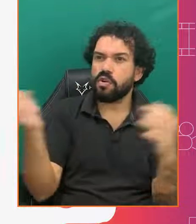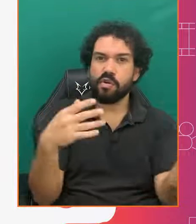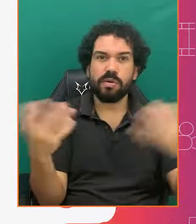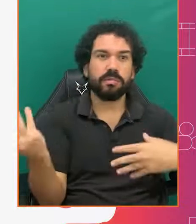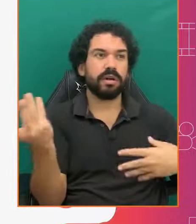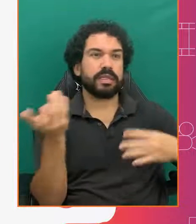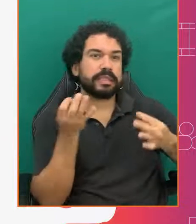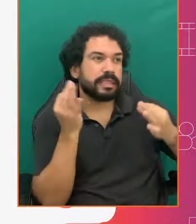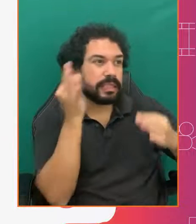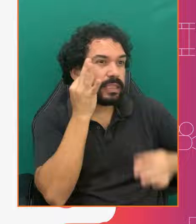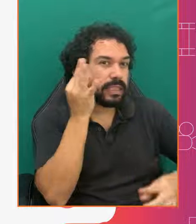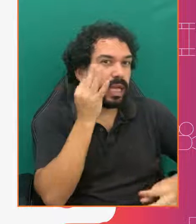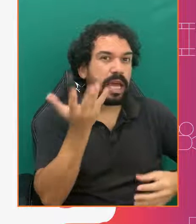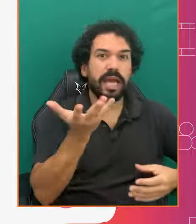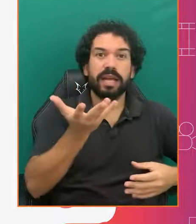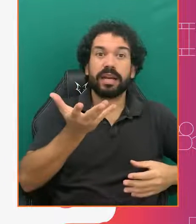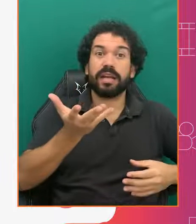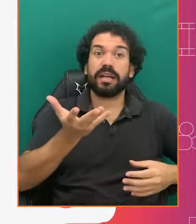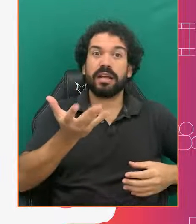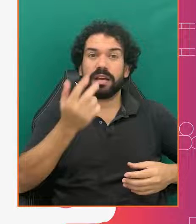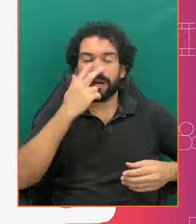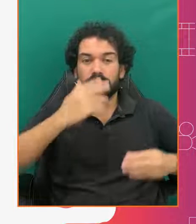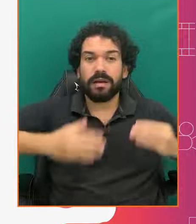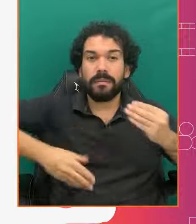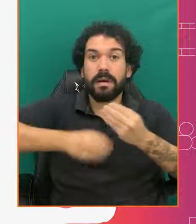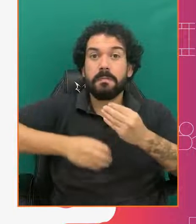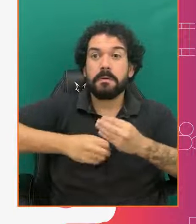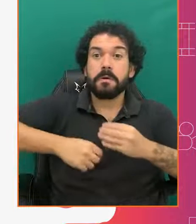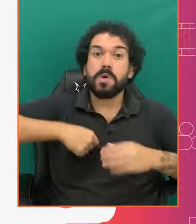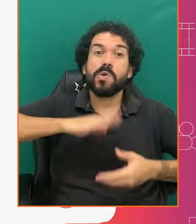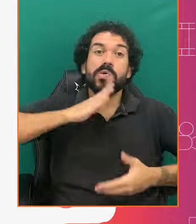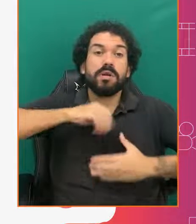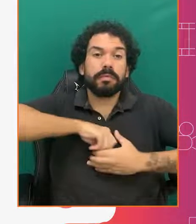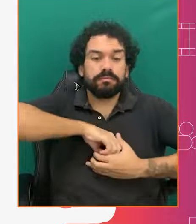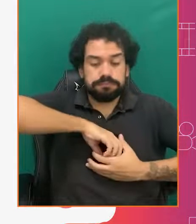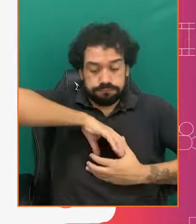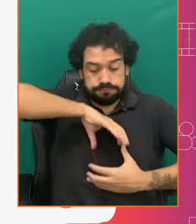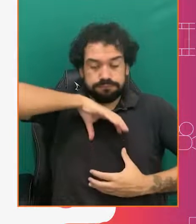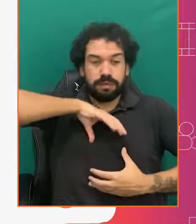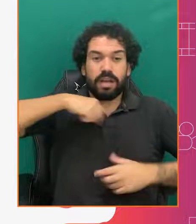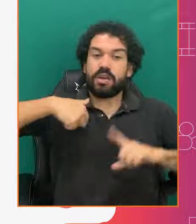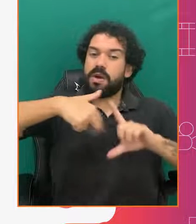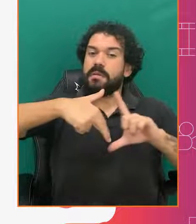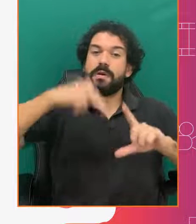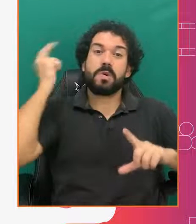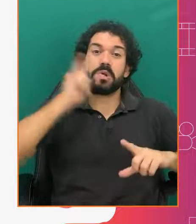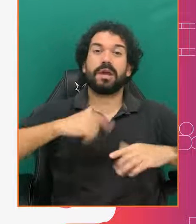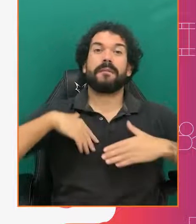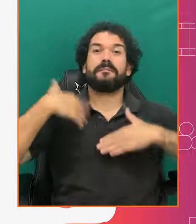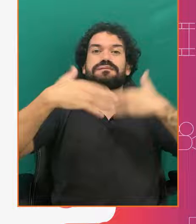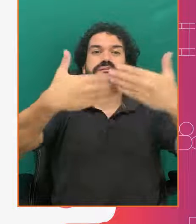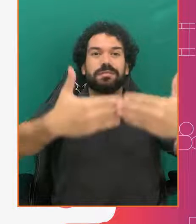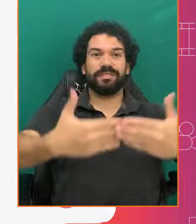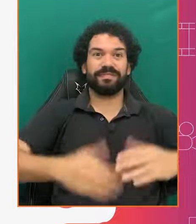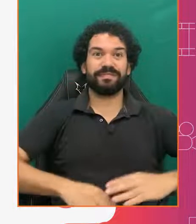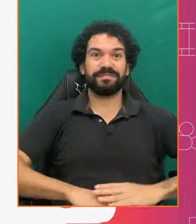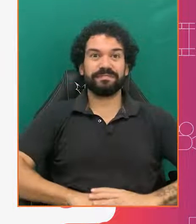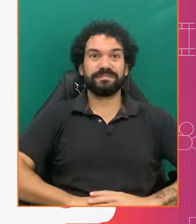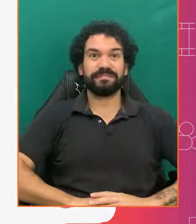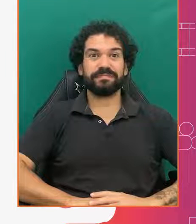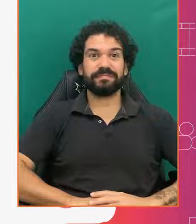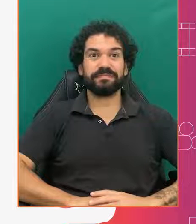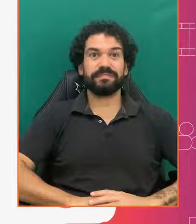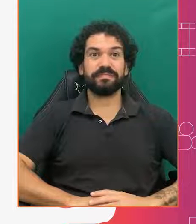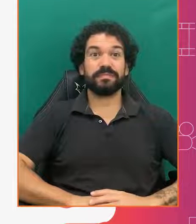filmes, de técnicas, para encher a sua bagagem e ser um animador de sucesso.